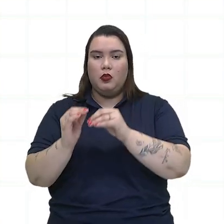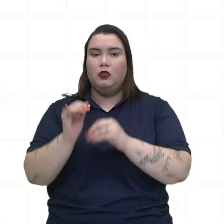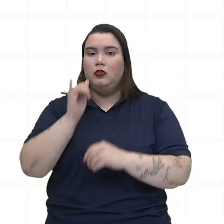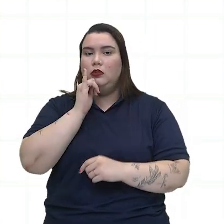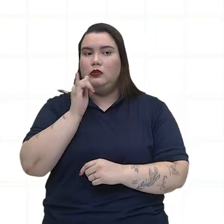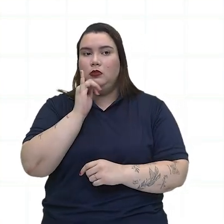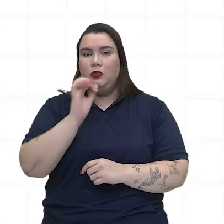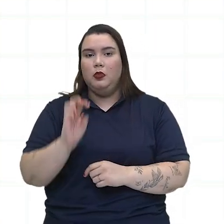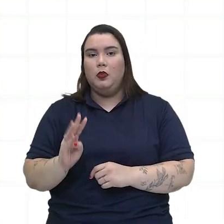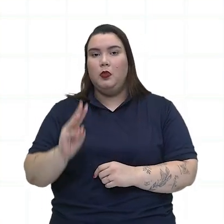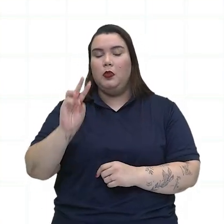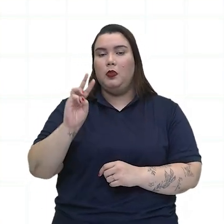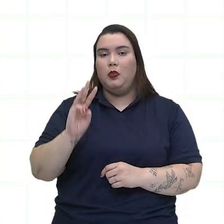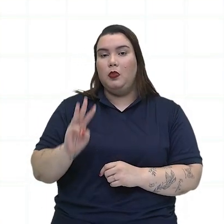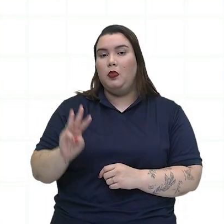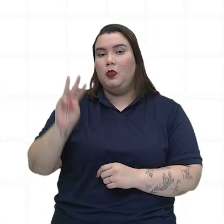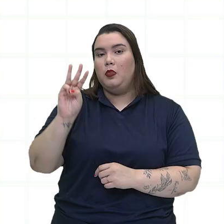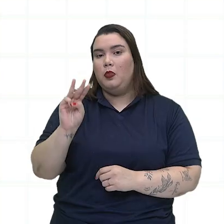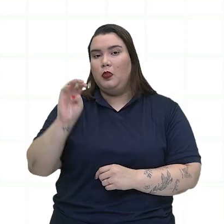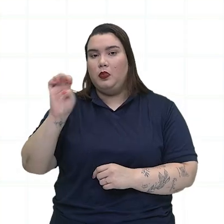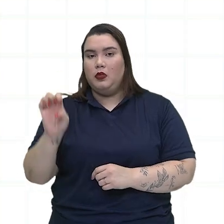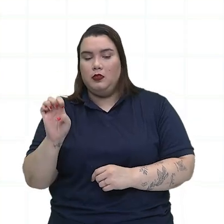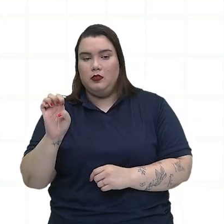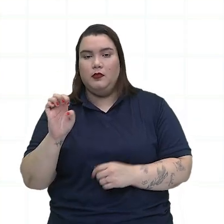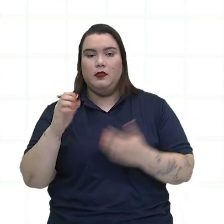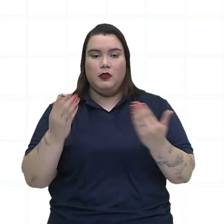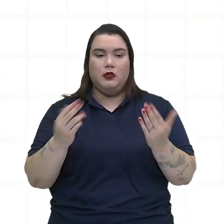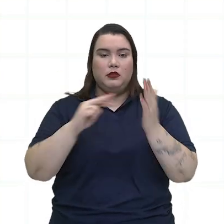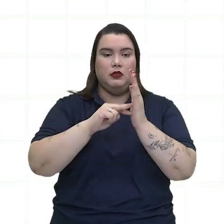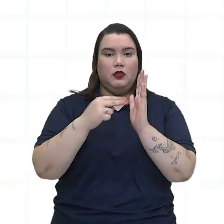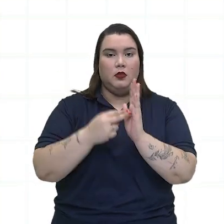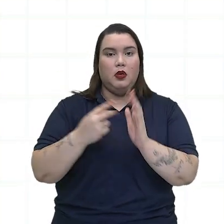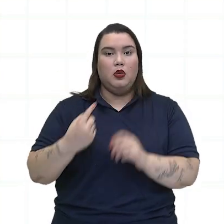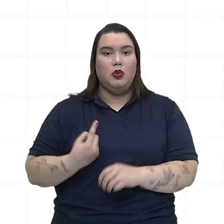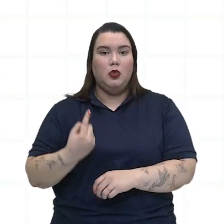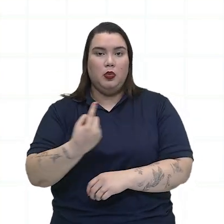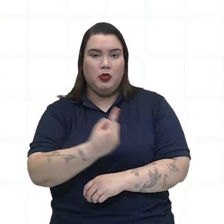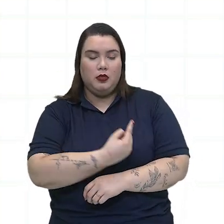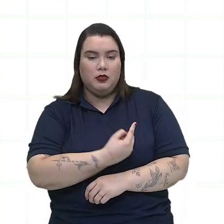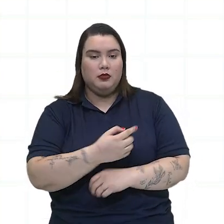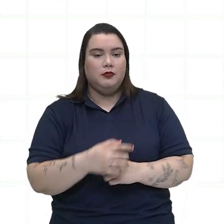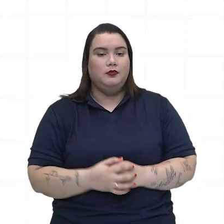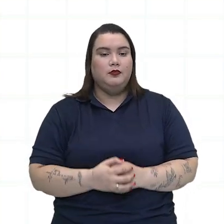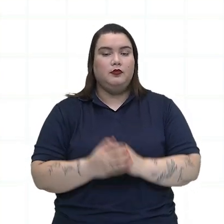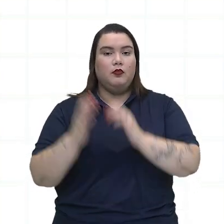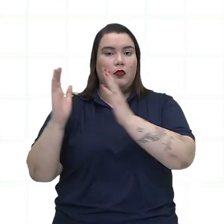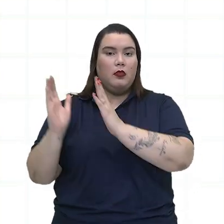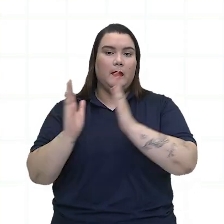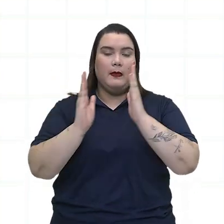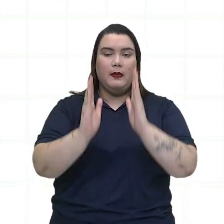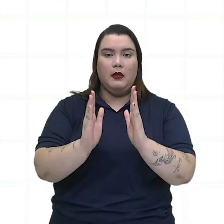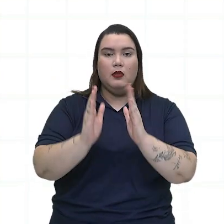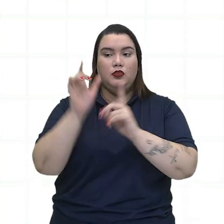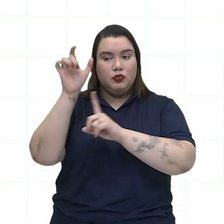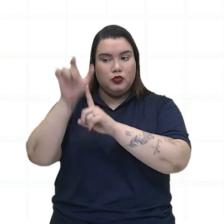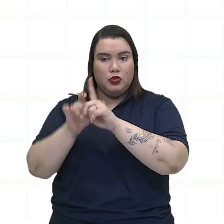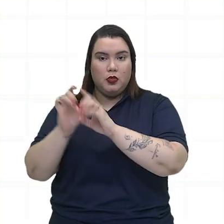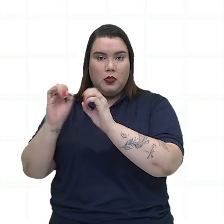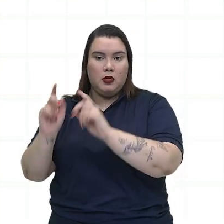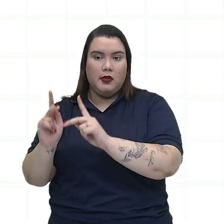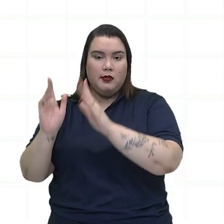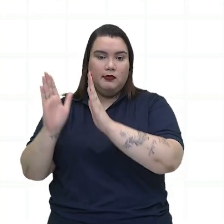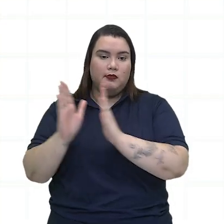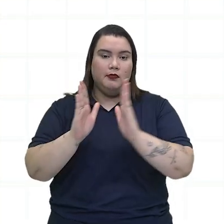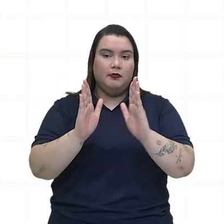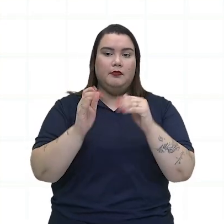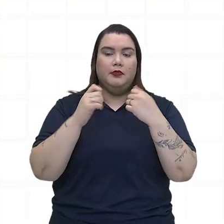exemplo. We, nós, né? E aqui, depois do sujeito, eu preciso de um verb.